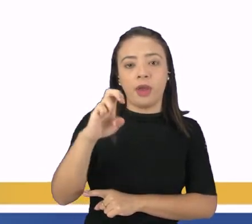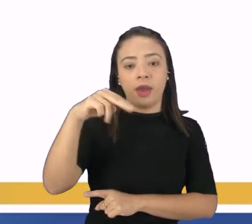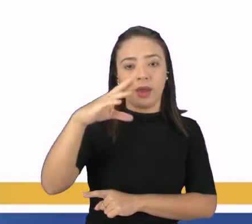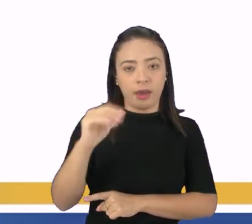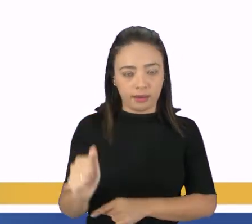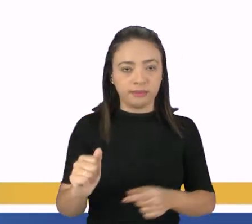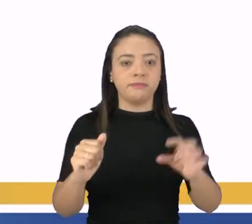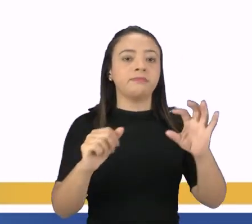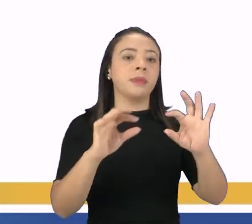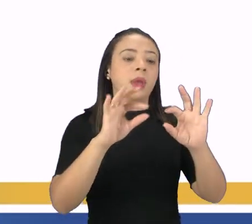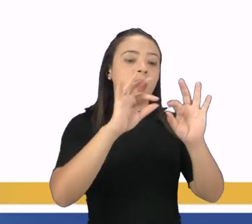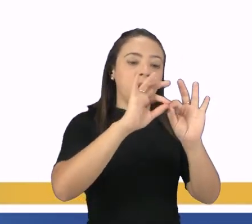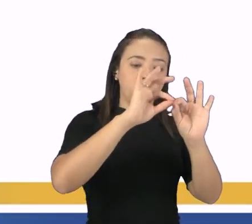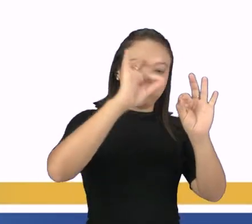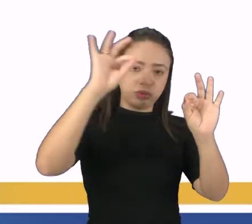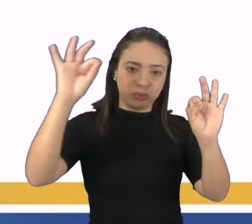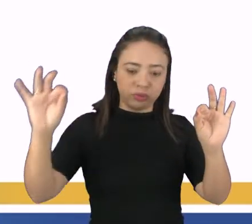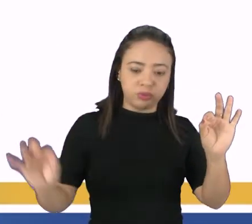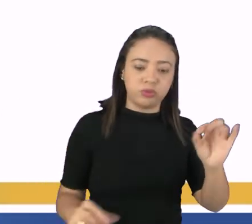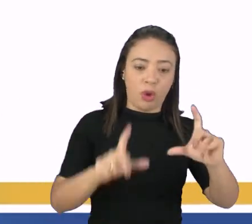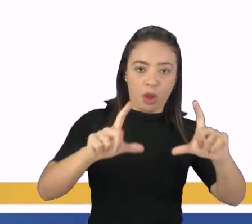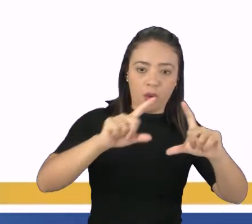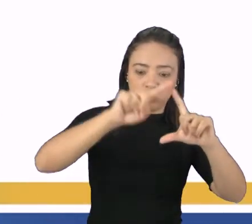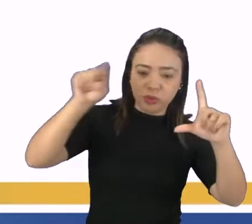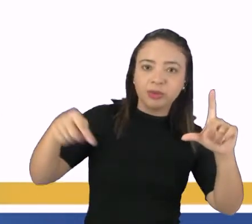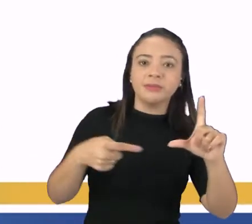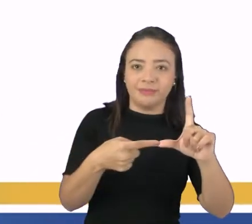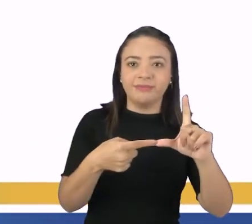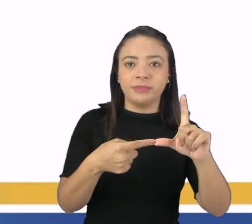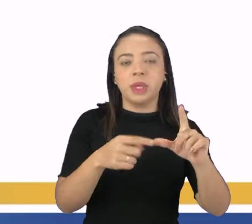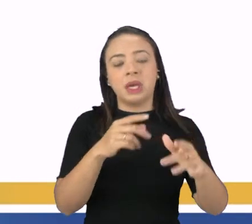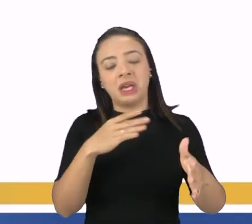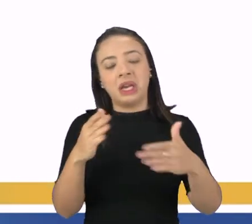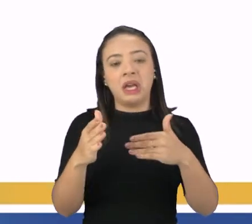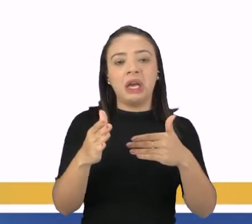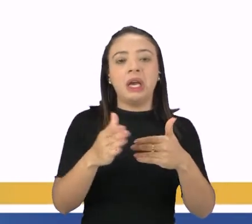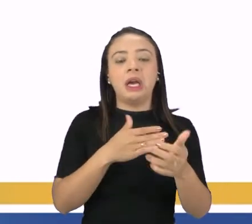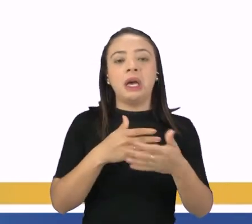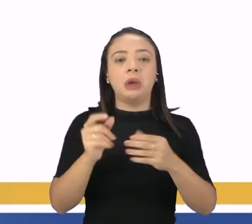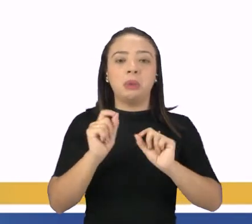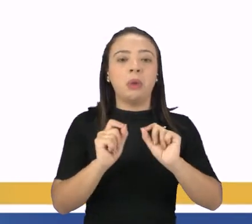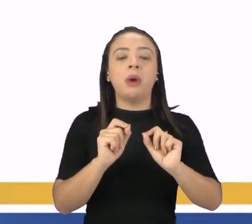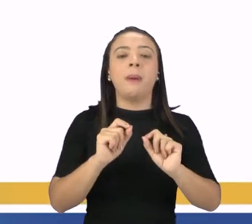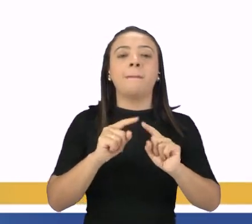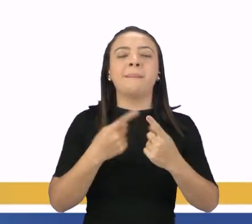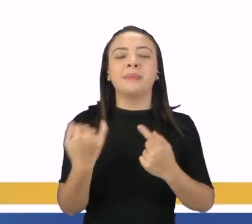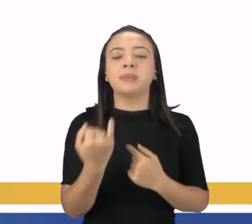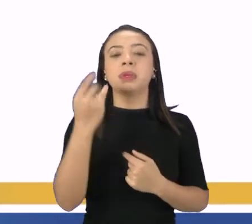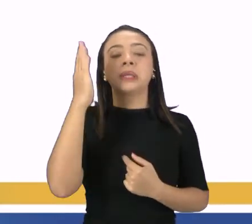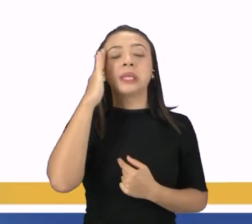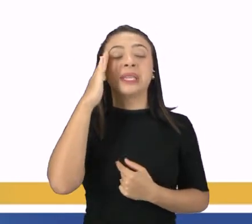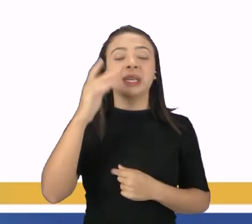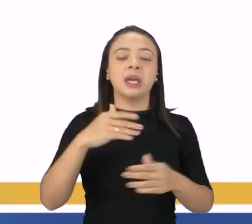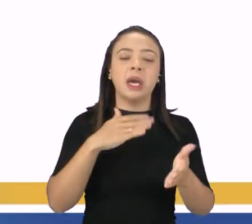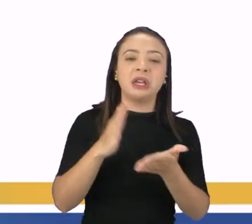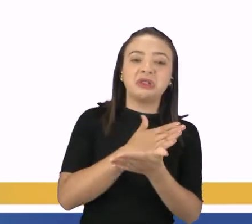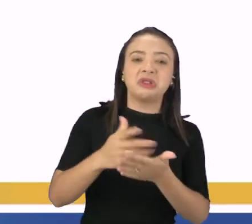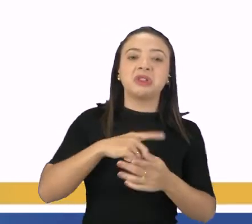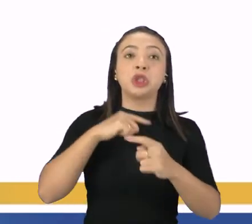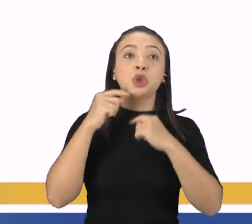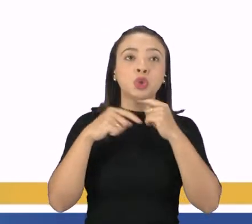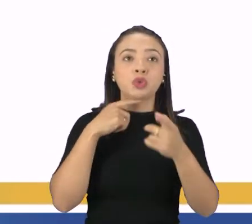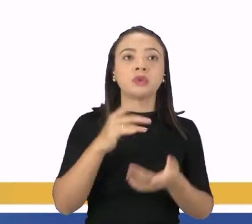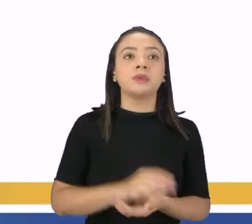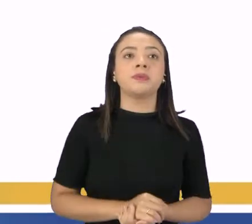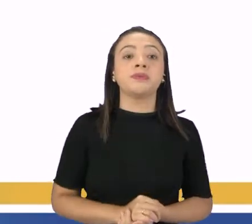pode ocasionar aí algumas dúvidas, né, sobre as suas definições. Então vamos lembrar a diferença aí entre as duas. Uma